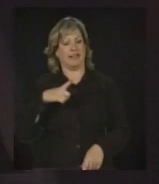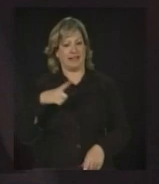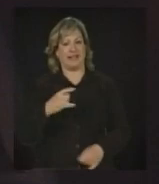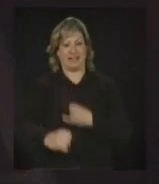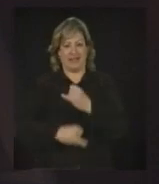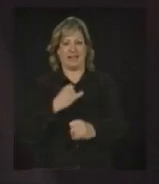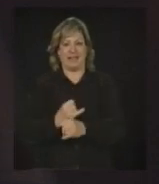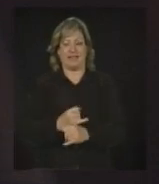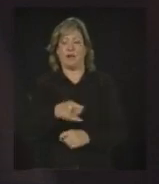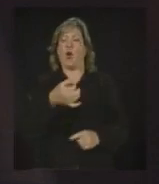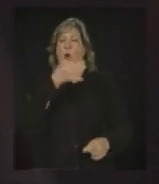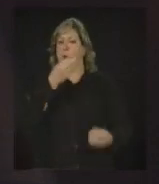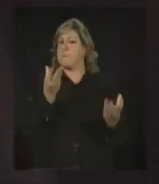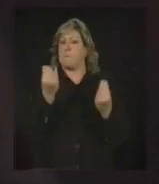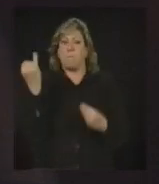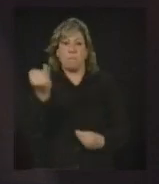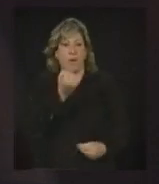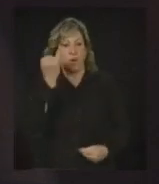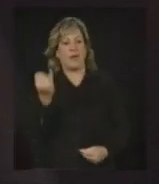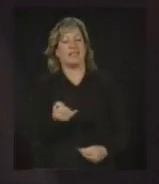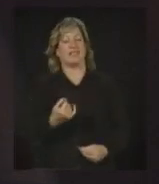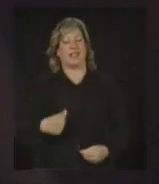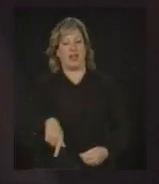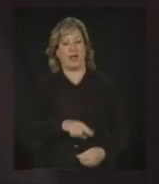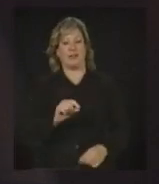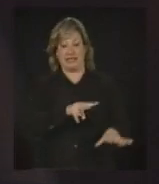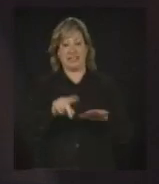www.twitter.com/tvnbr. Sua opinião é muito importante para nós.